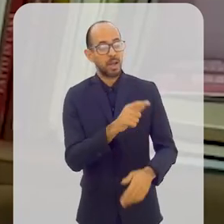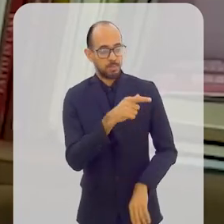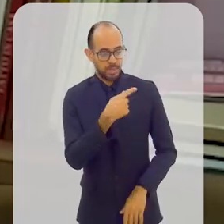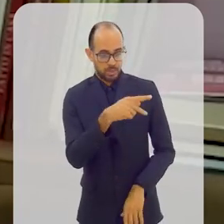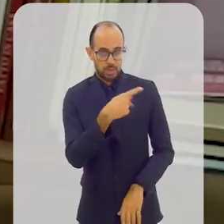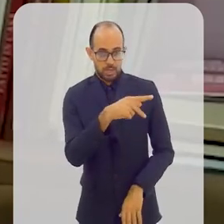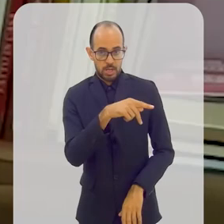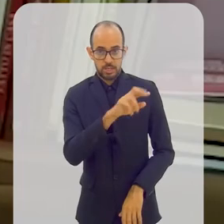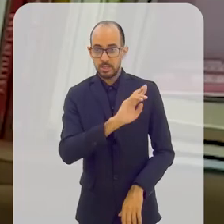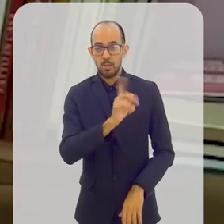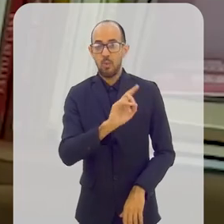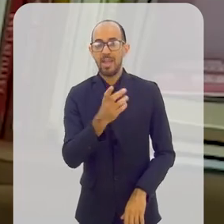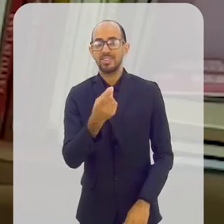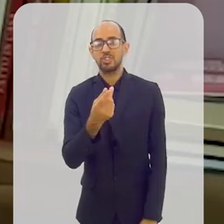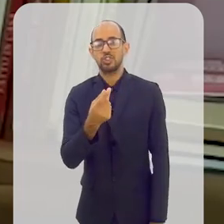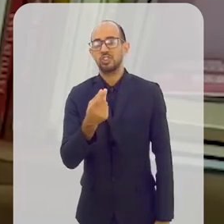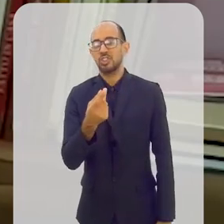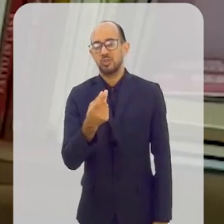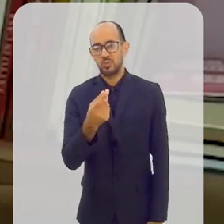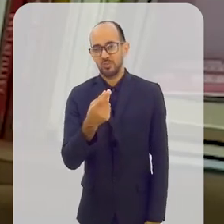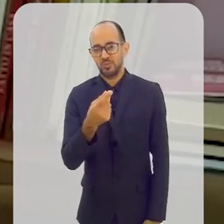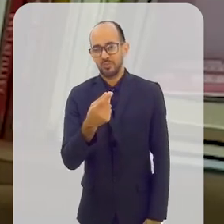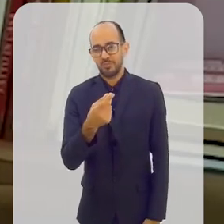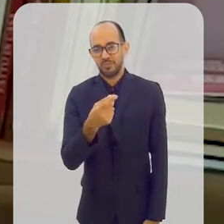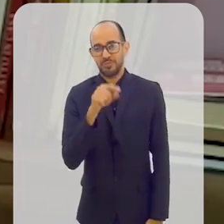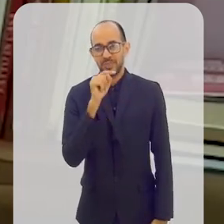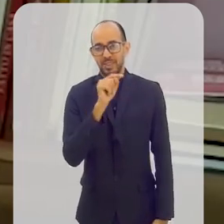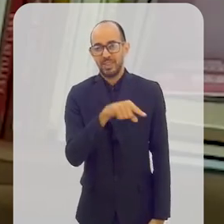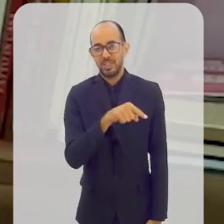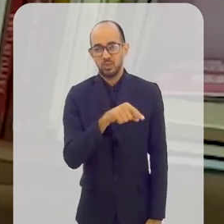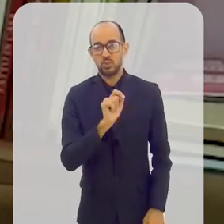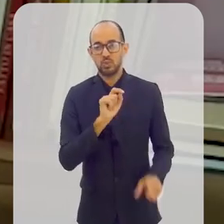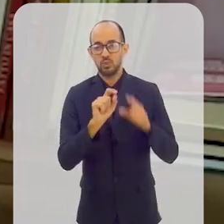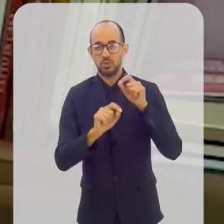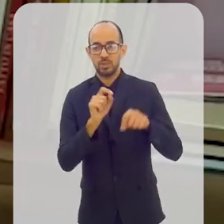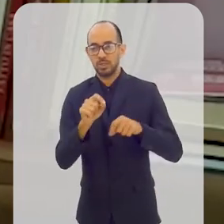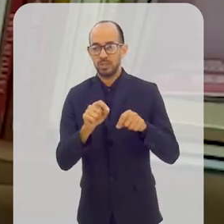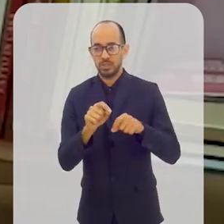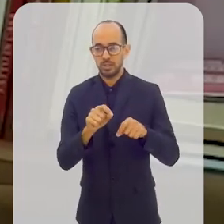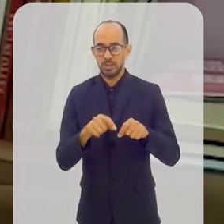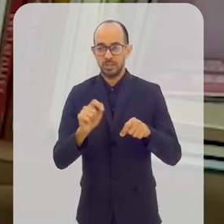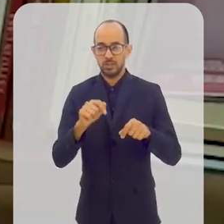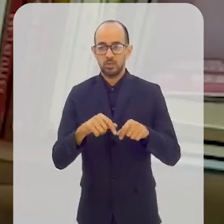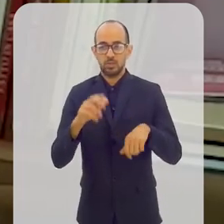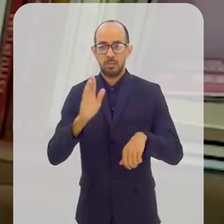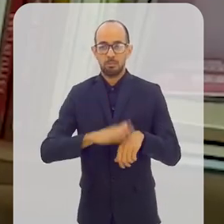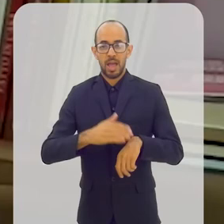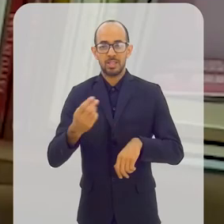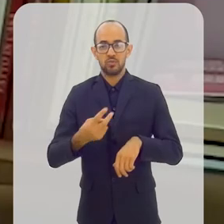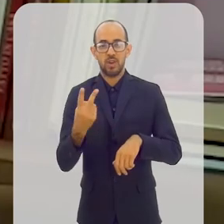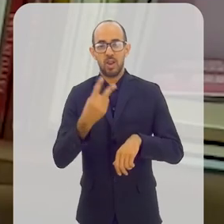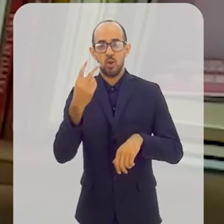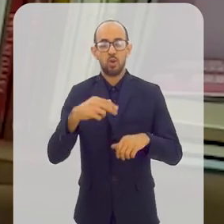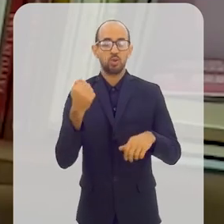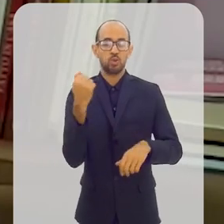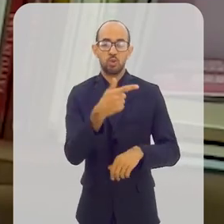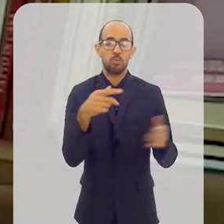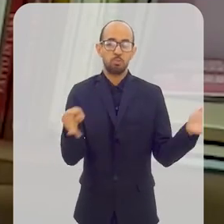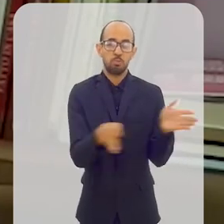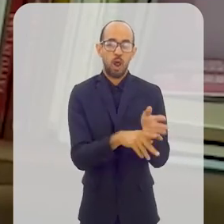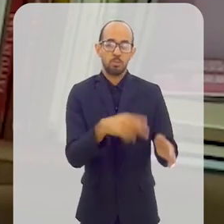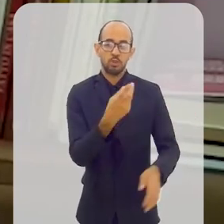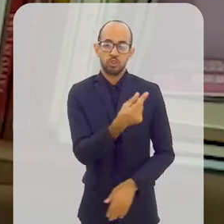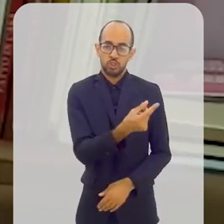uma coisa que não é dinheiro. E esse negócio acabou tendo mais valor que o próprio dinheiro